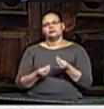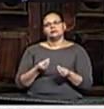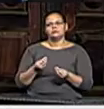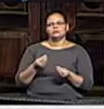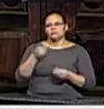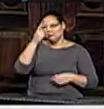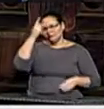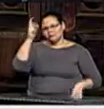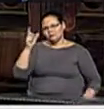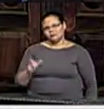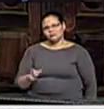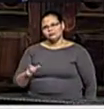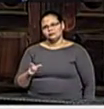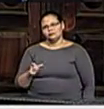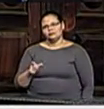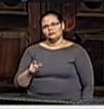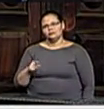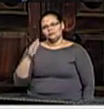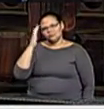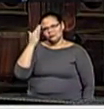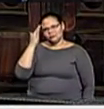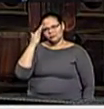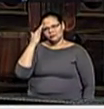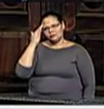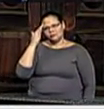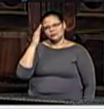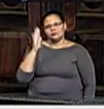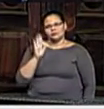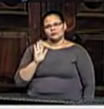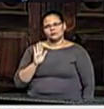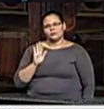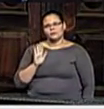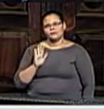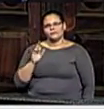uma pessoa que entende do negócio.